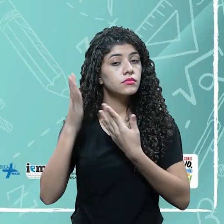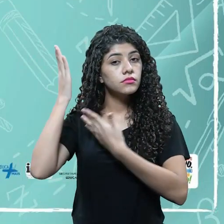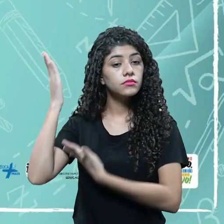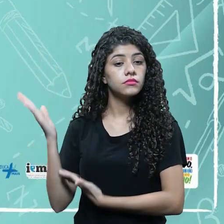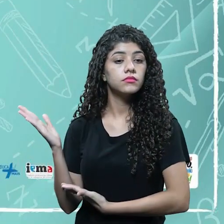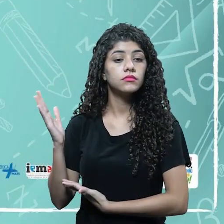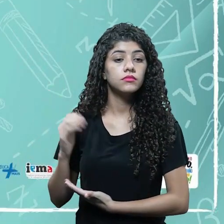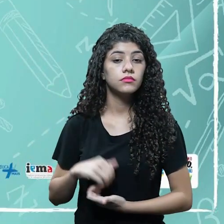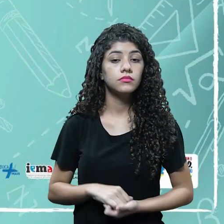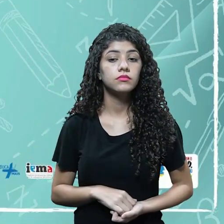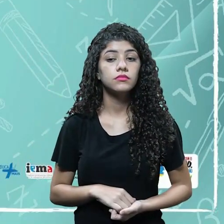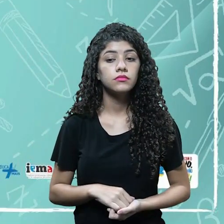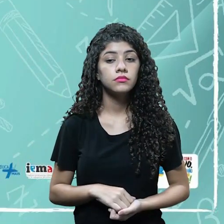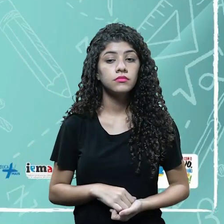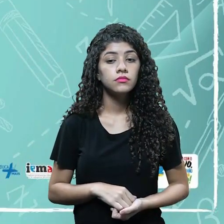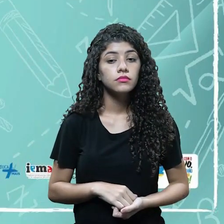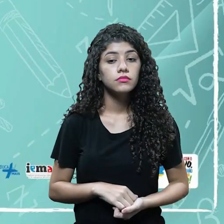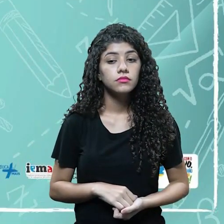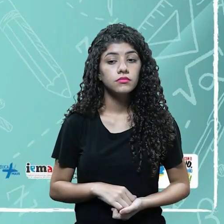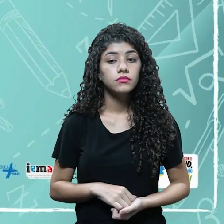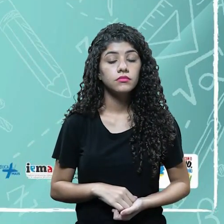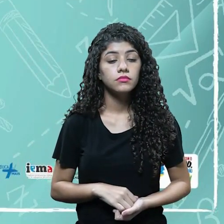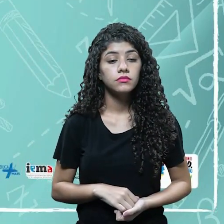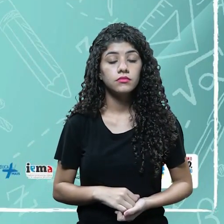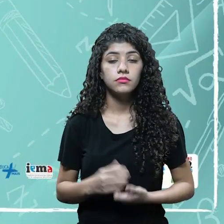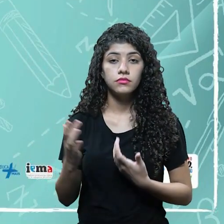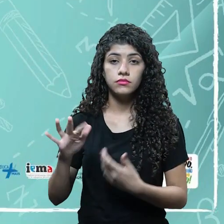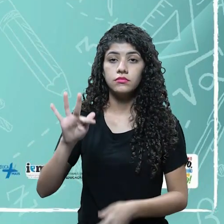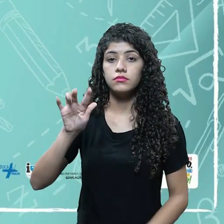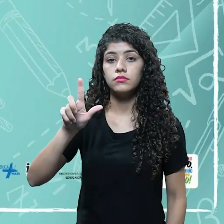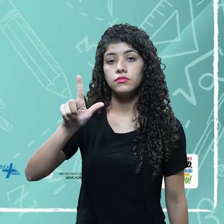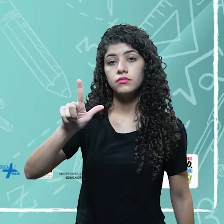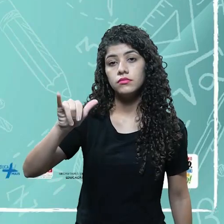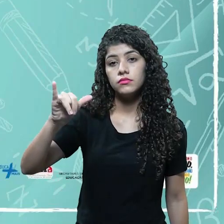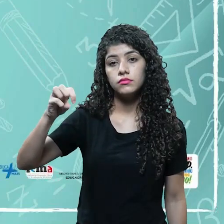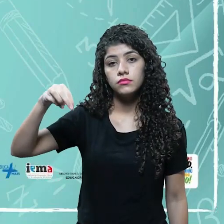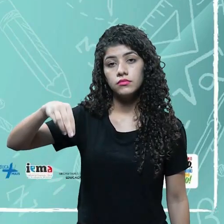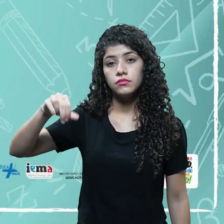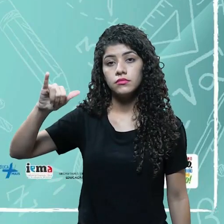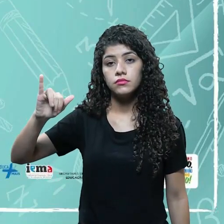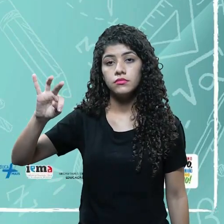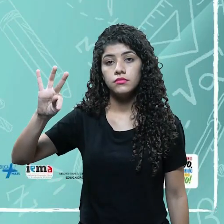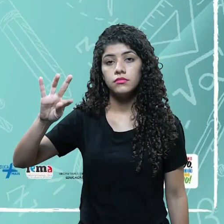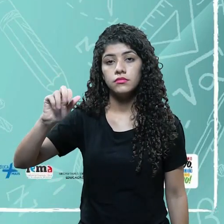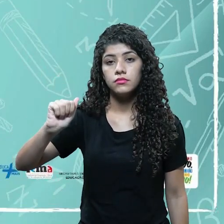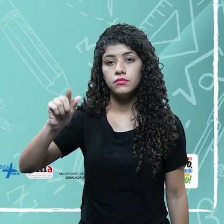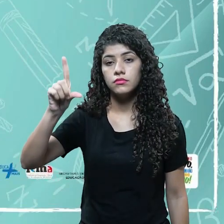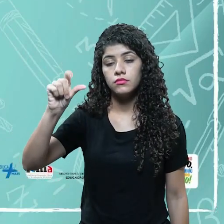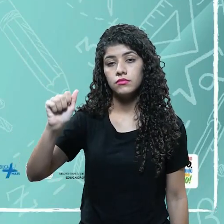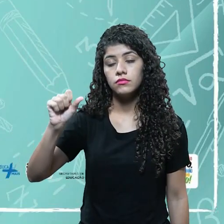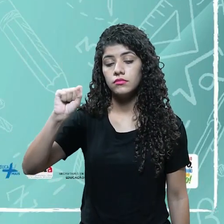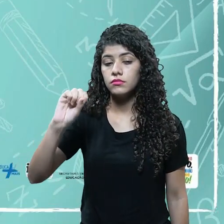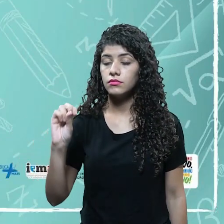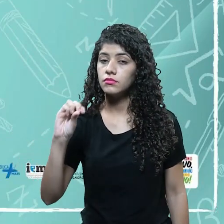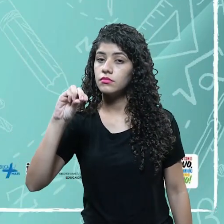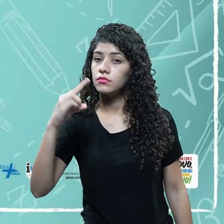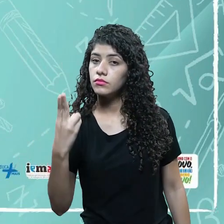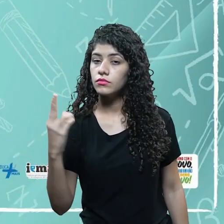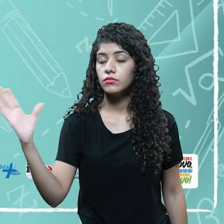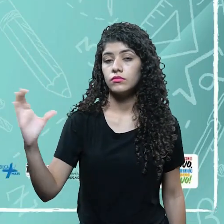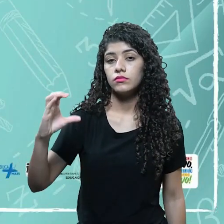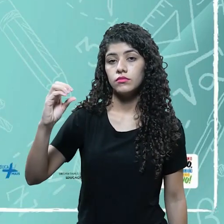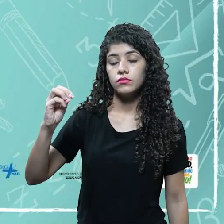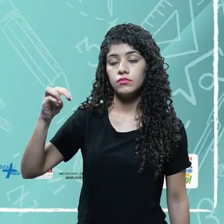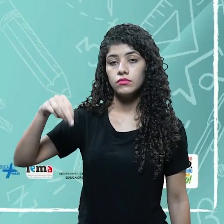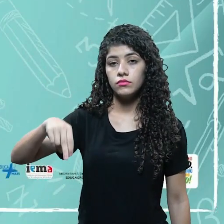Os atacadistas podem ser classificados em funções limitadas ou funções completas, tá? Dependendo de suas atividades e do tipo